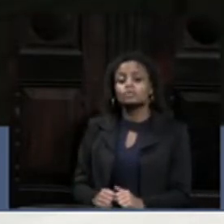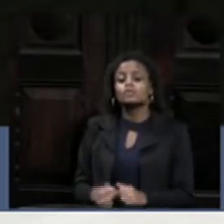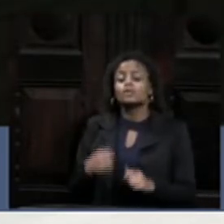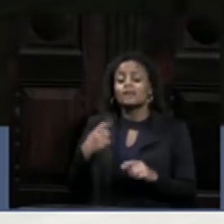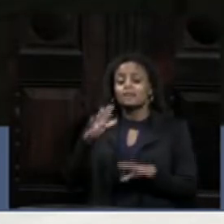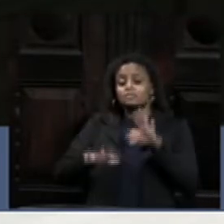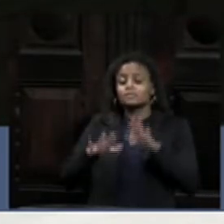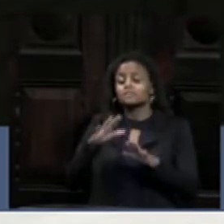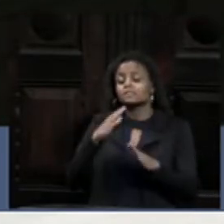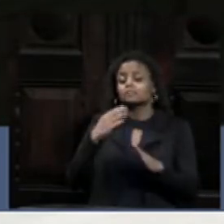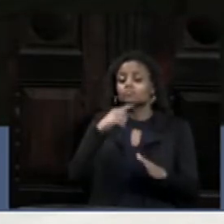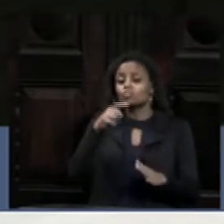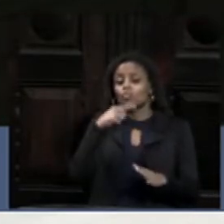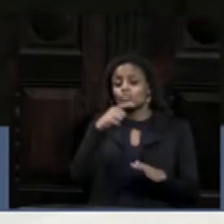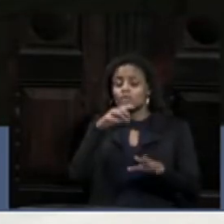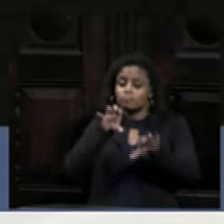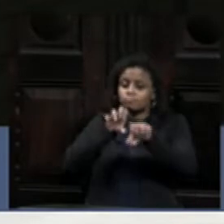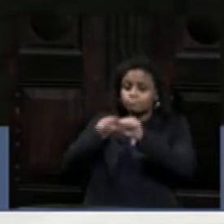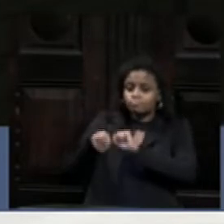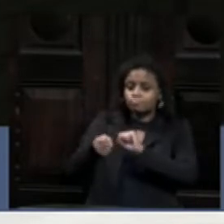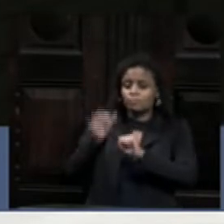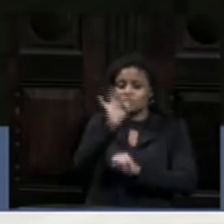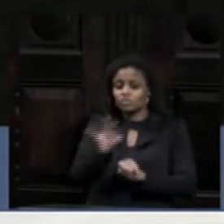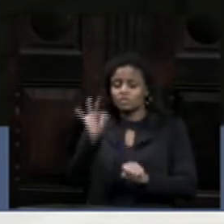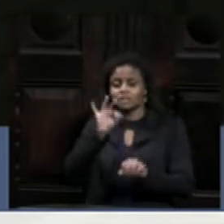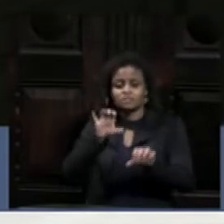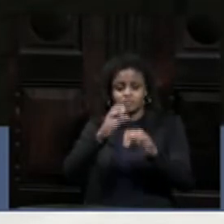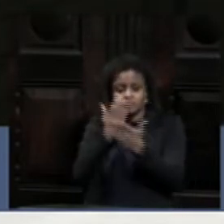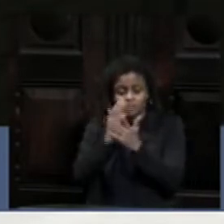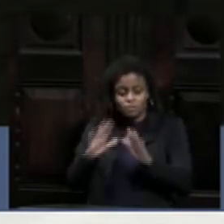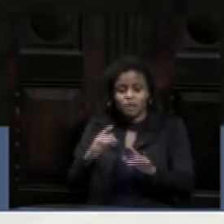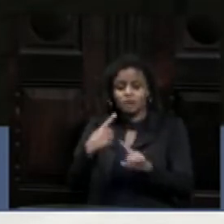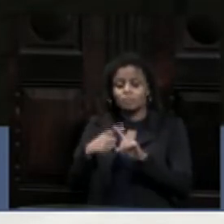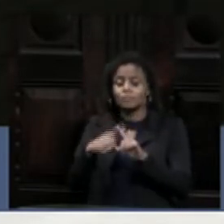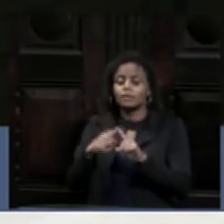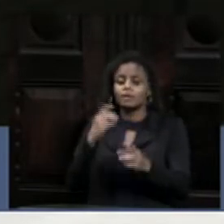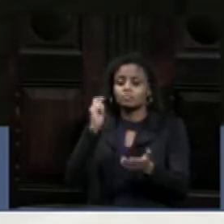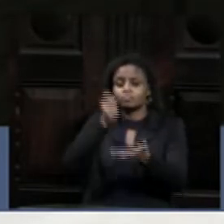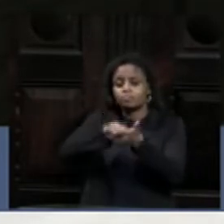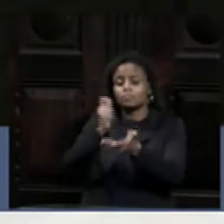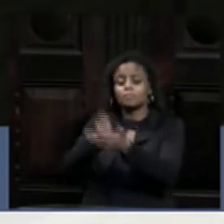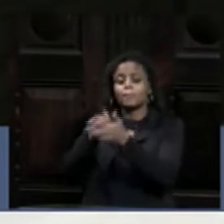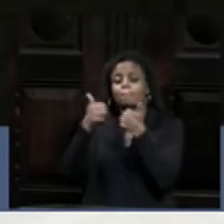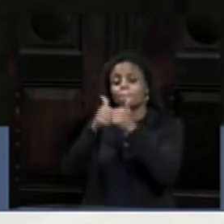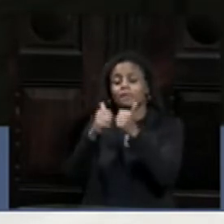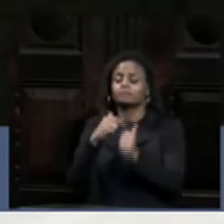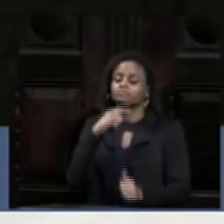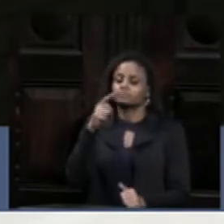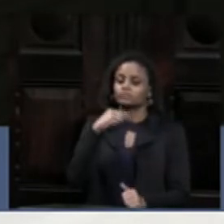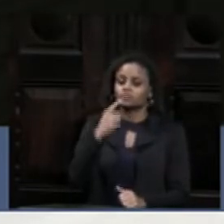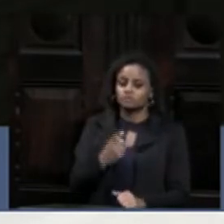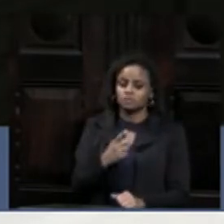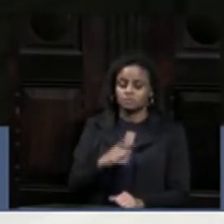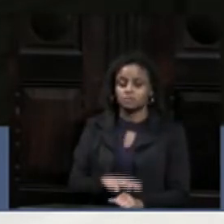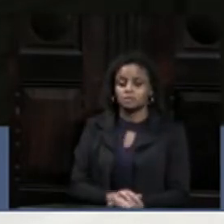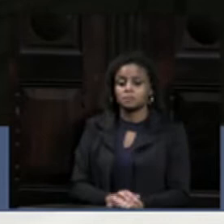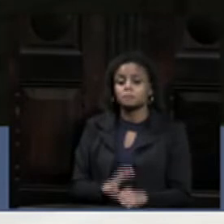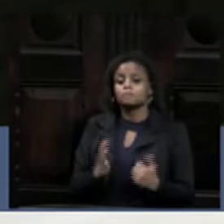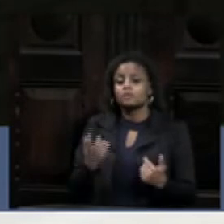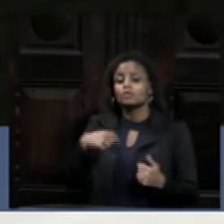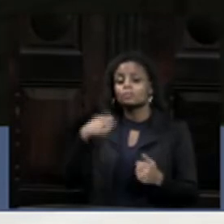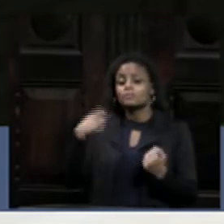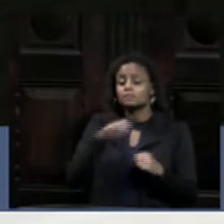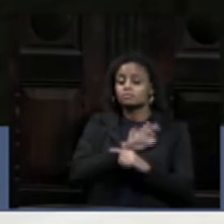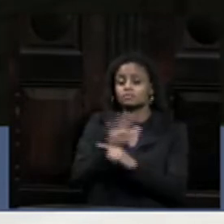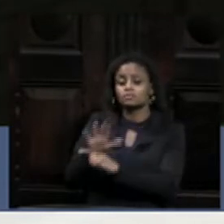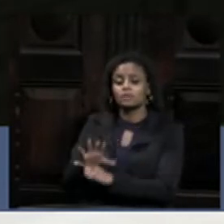para passagem. Então, vamos ter cuidado com as coisas e beneficiar aqueles que